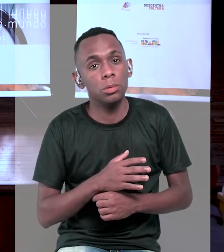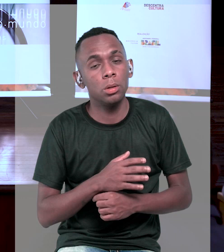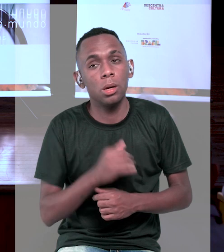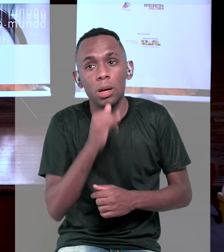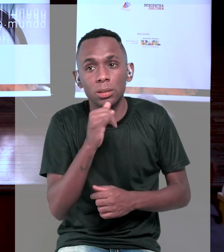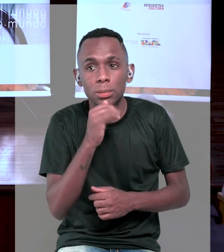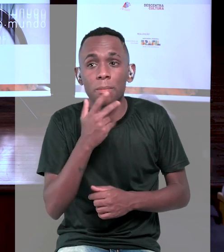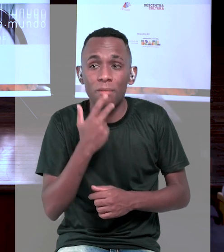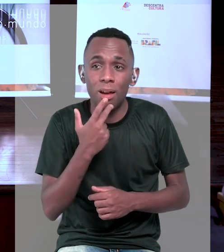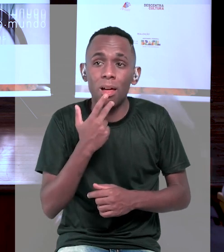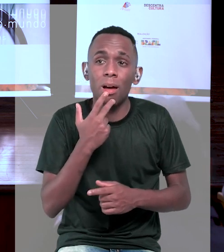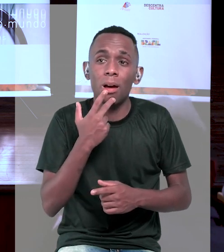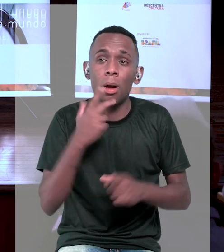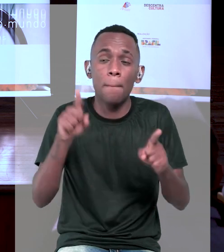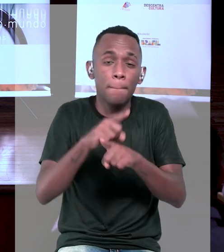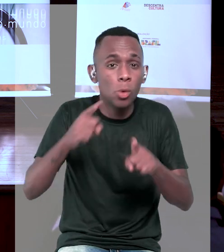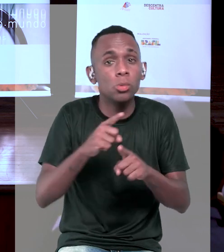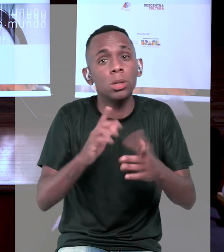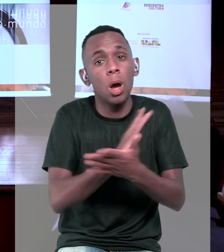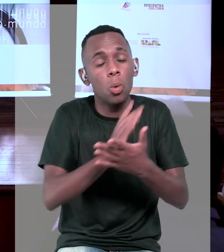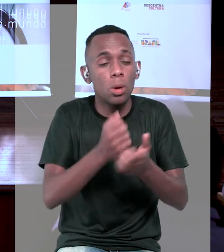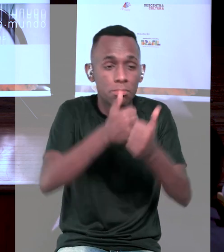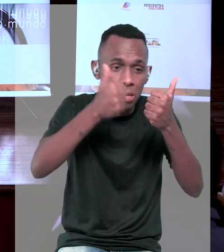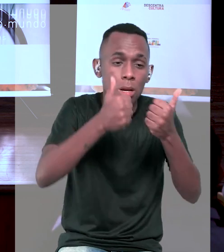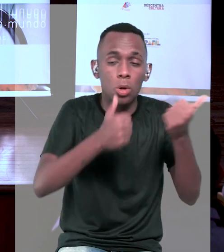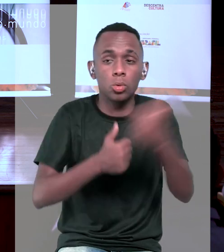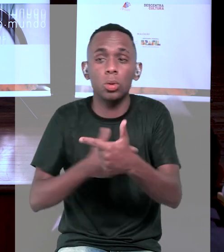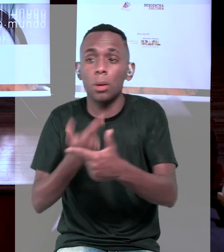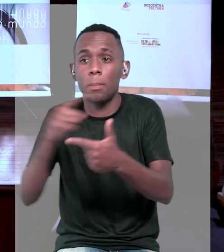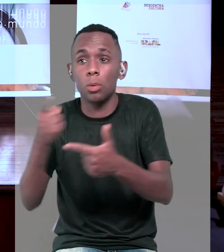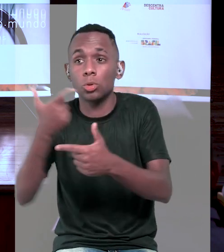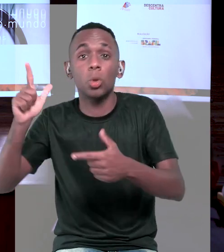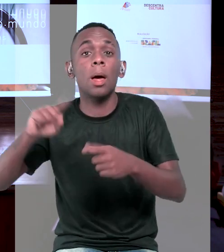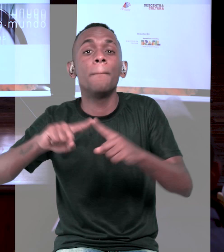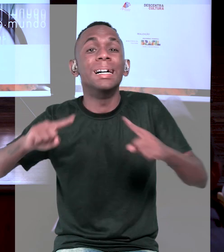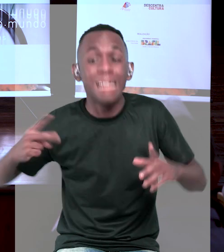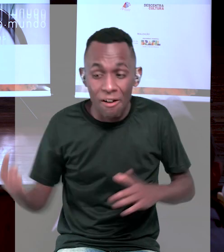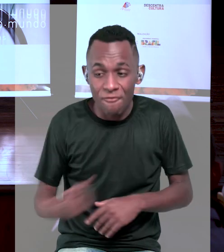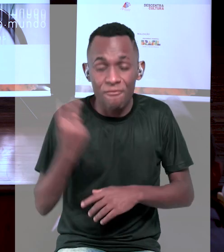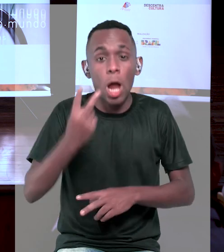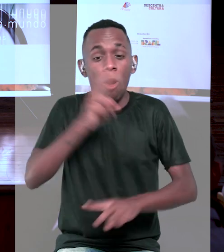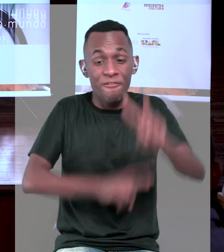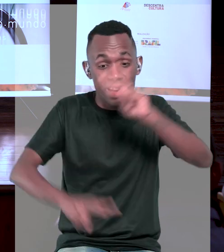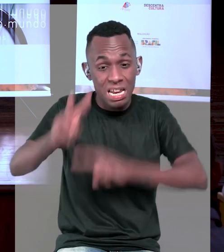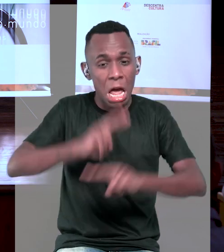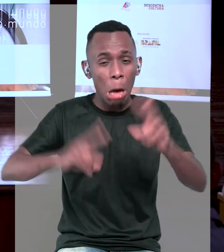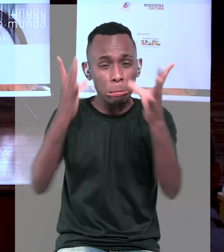é melhor que tal música. Podem fazer isso, mas não fazem um juízo estético, um julgamento